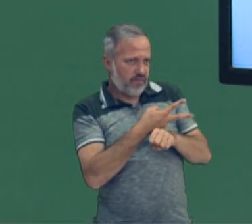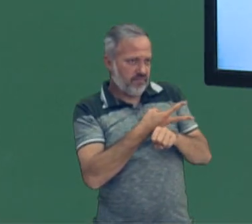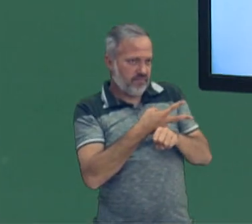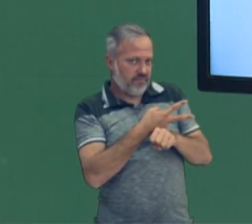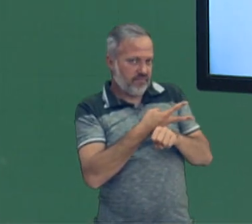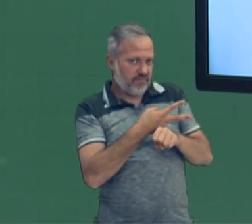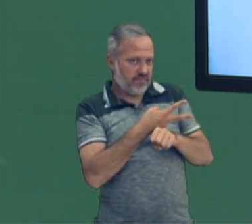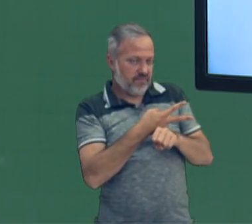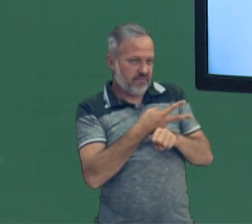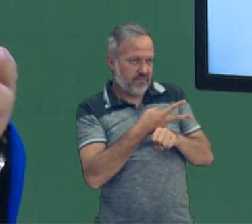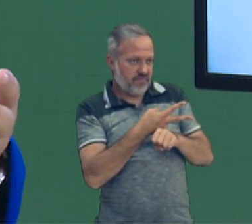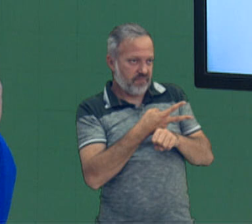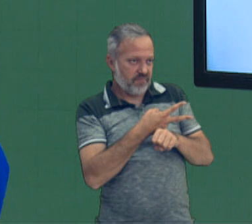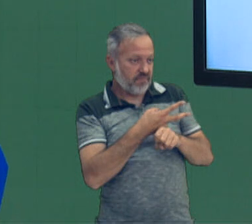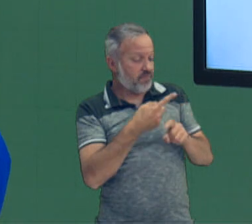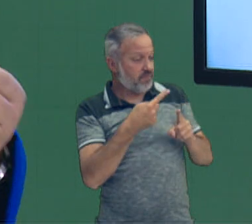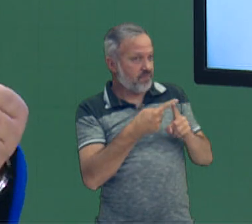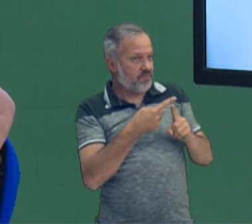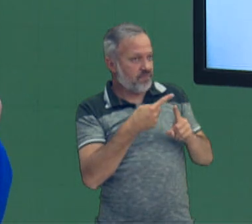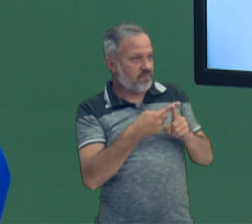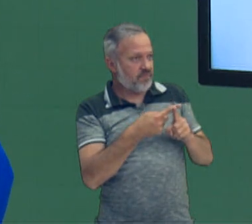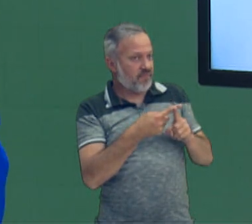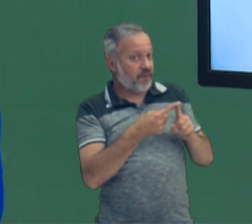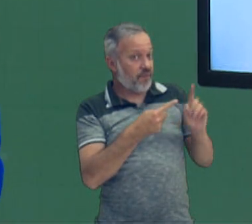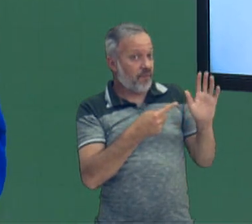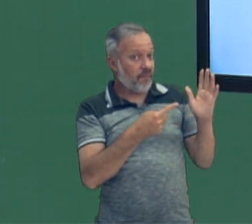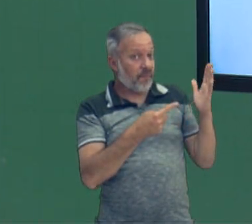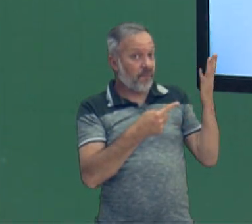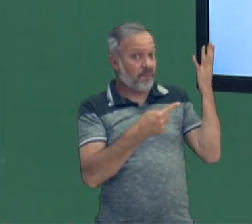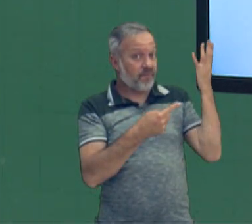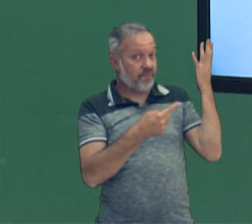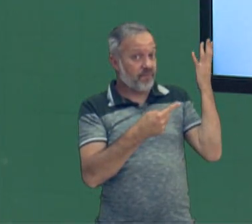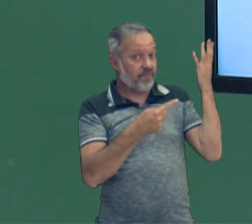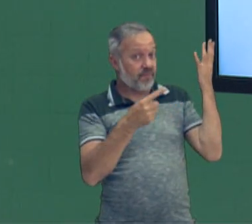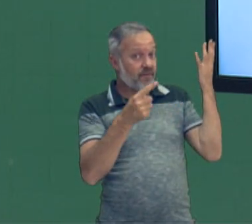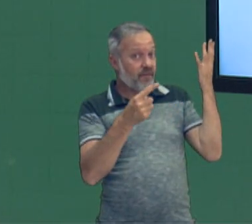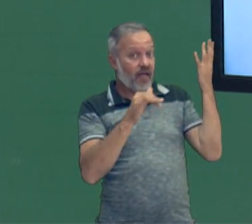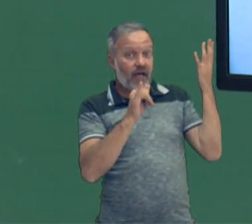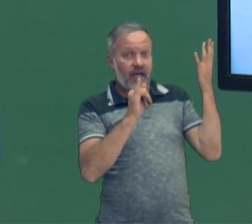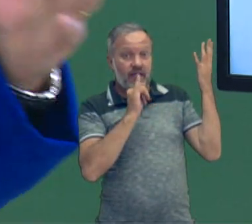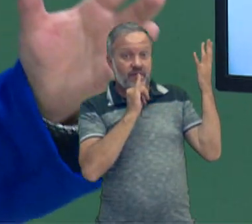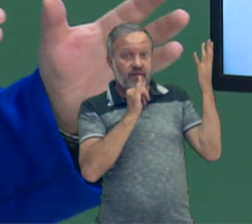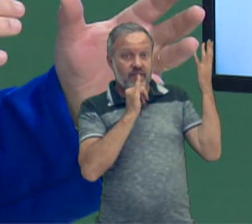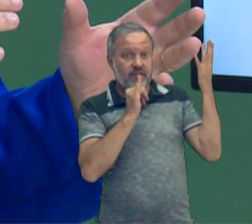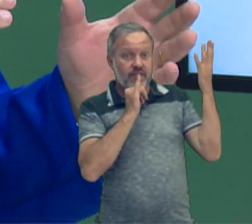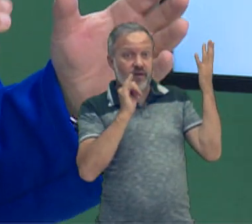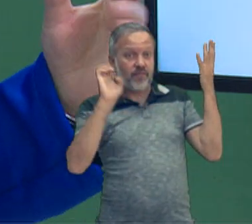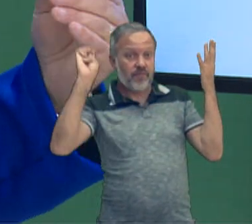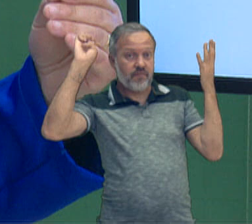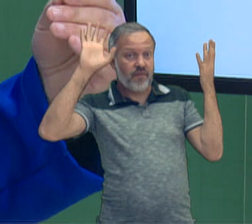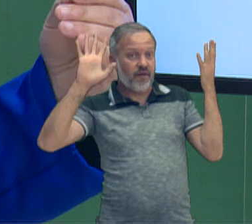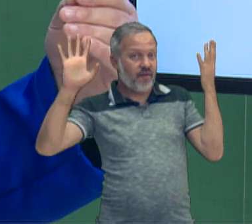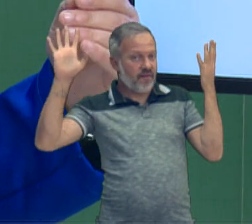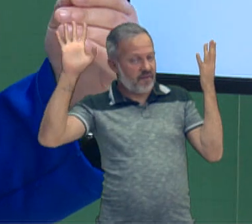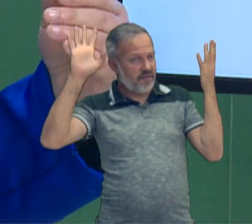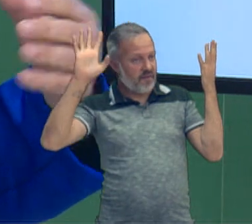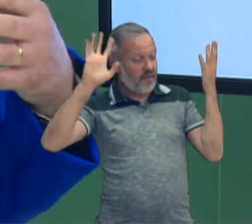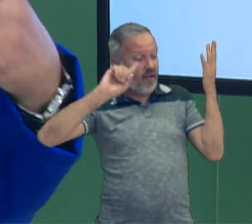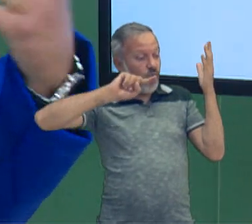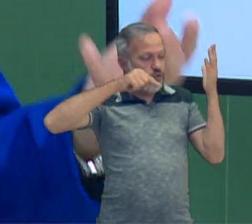vai ser povoada por conta que o clima é parecido com a Europa. O outro vai ser